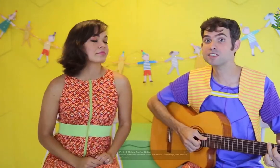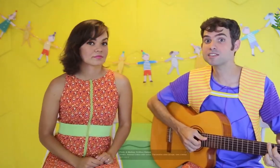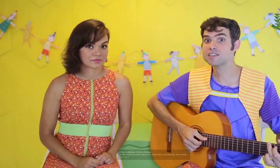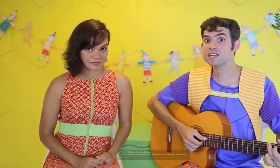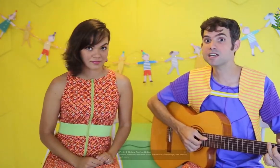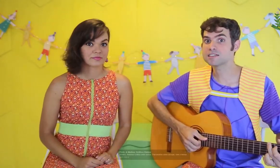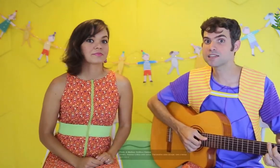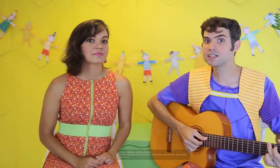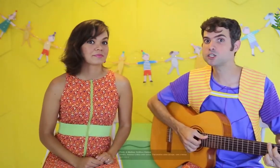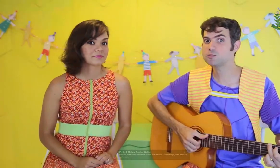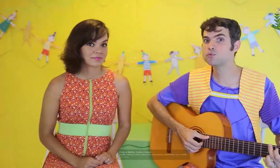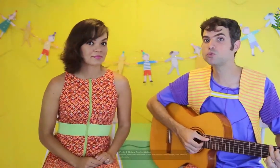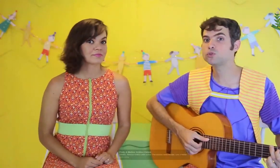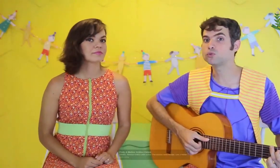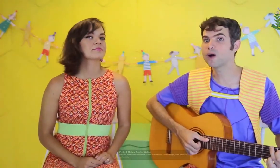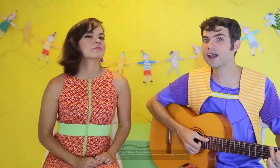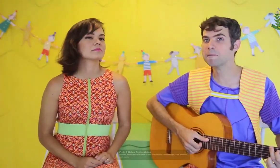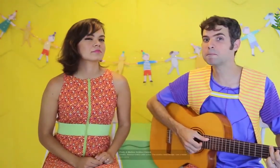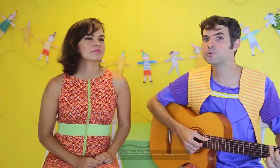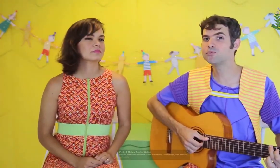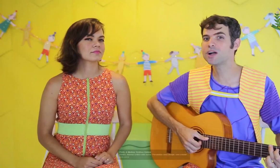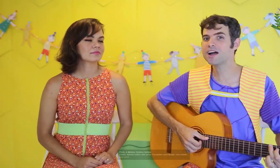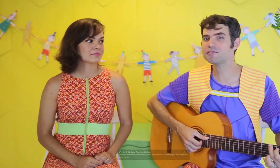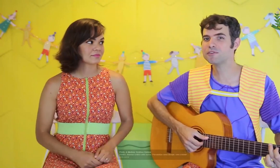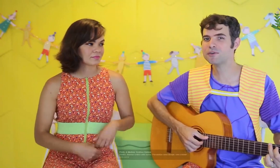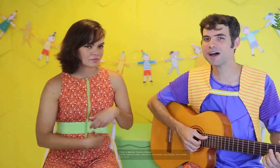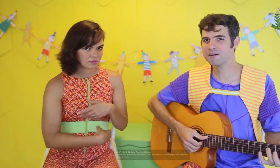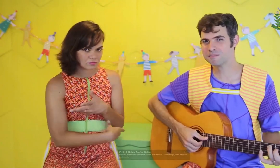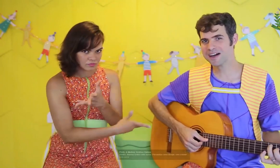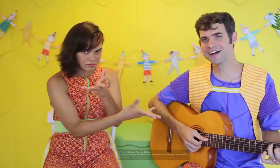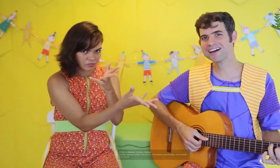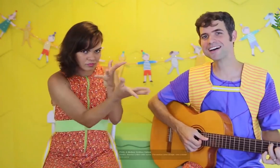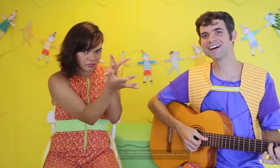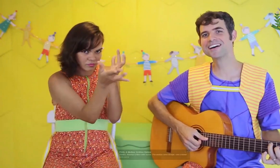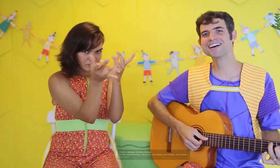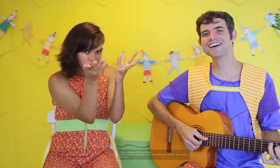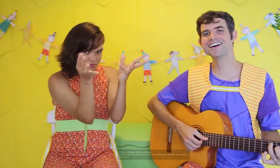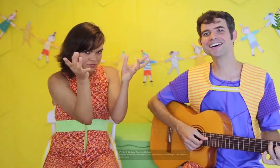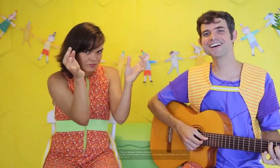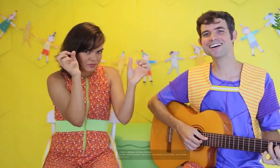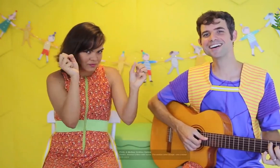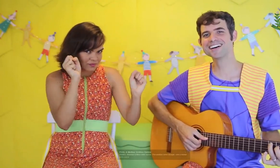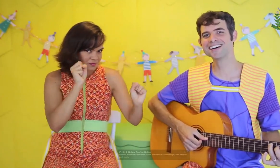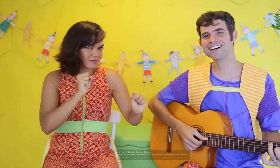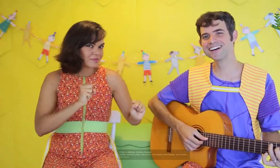Pois pra vencer essa disputa, um arapuca vou armar.